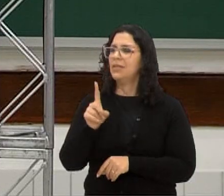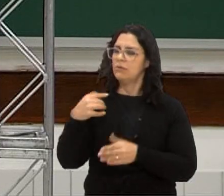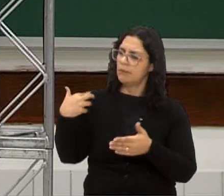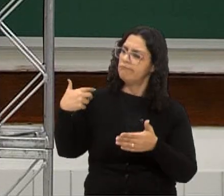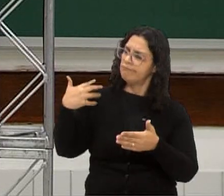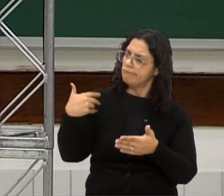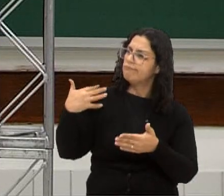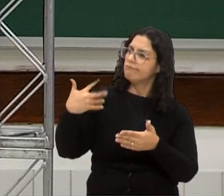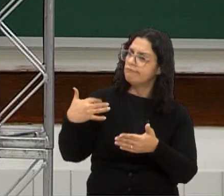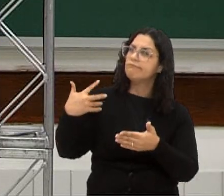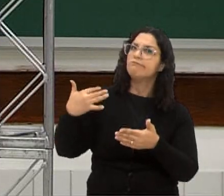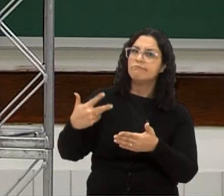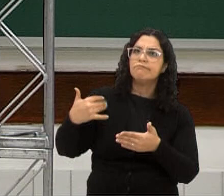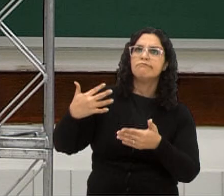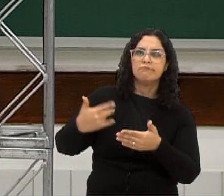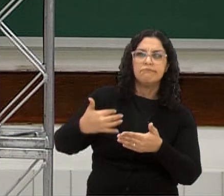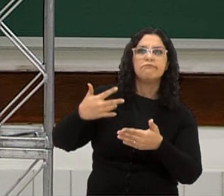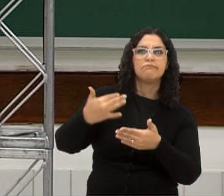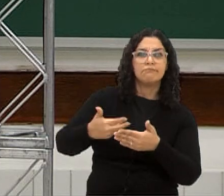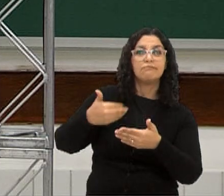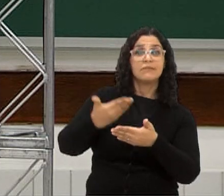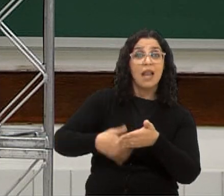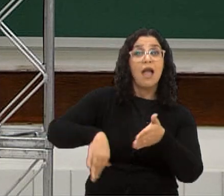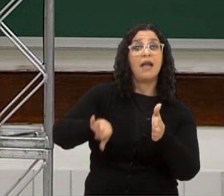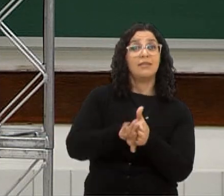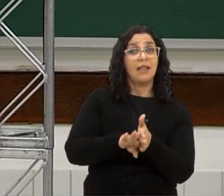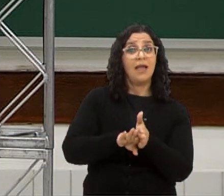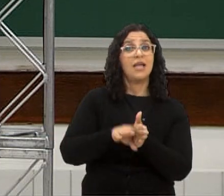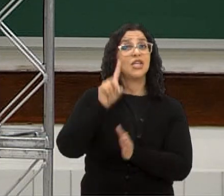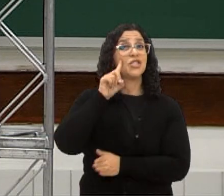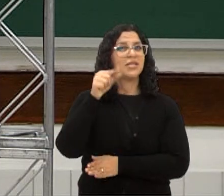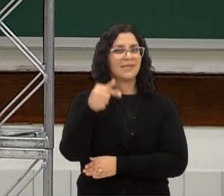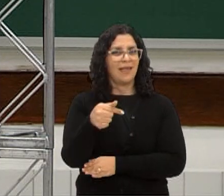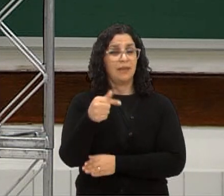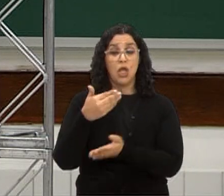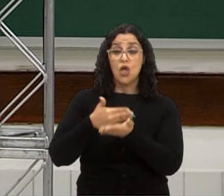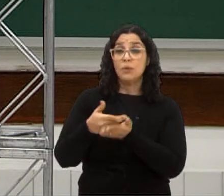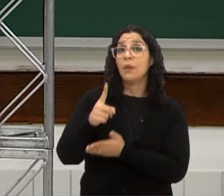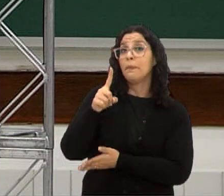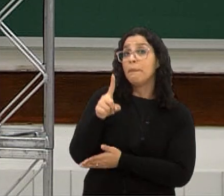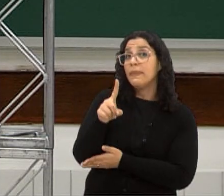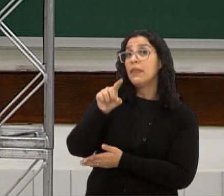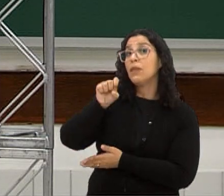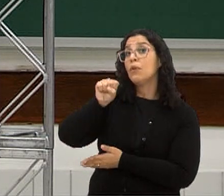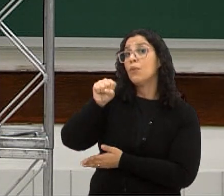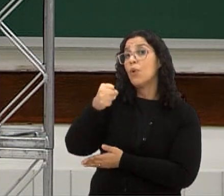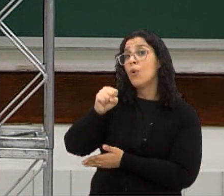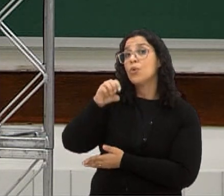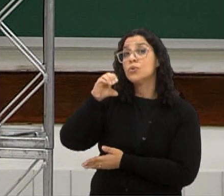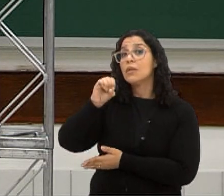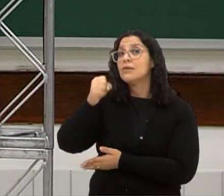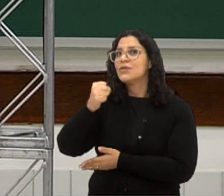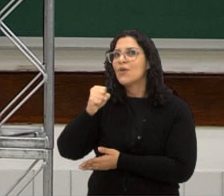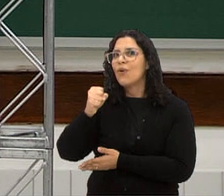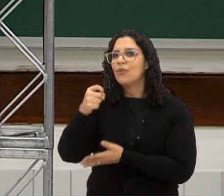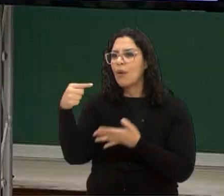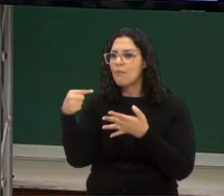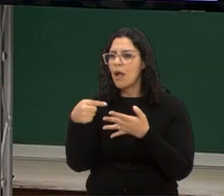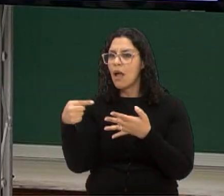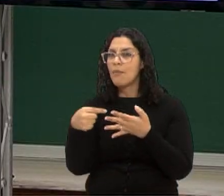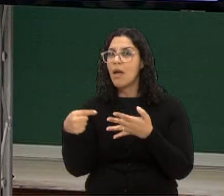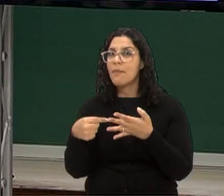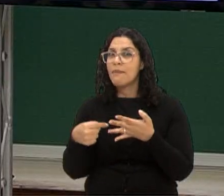de setembro. Ela vem de um processo lá de 1808, vários fatos. Olha que interessante, feito pelos